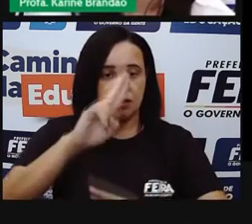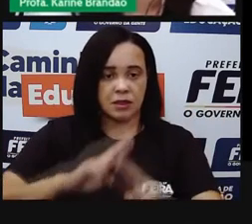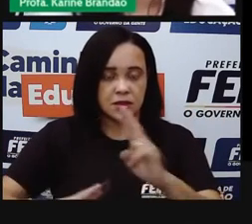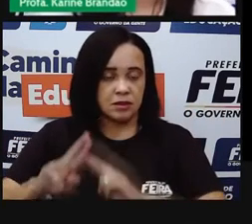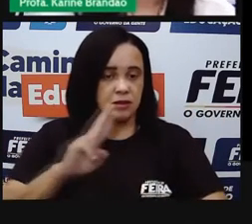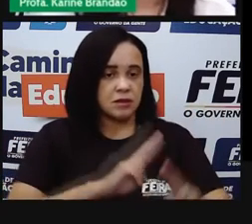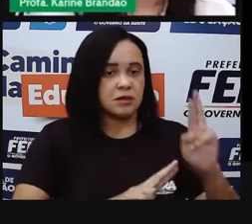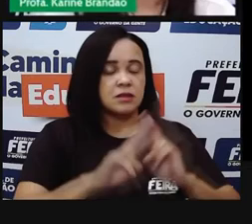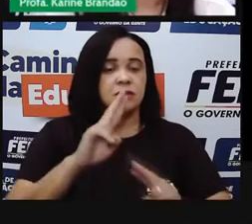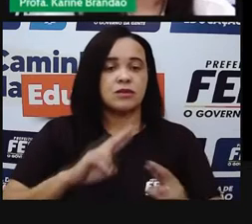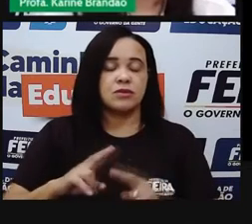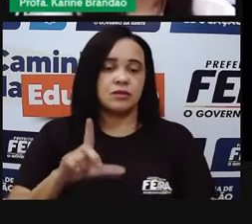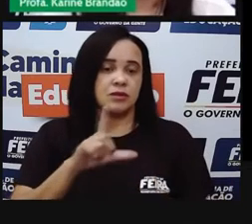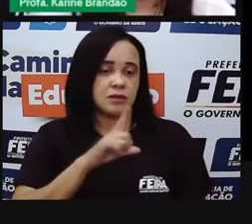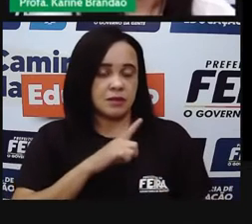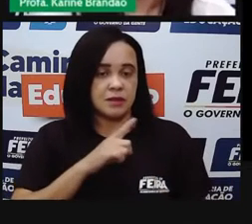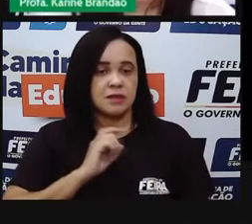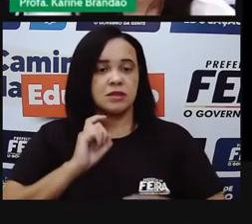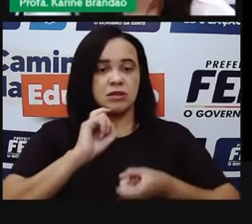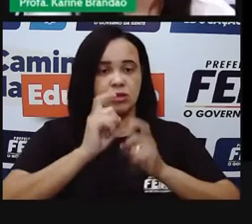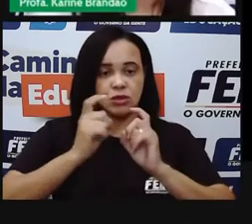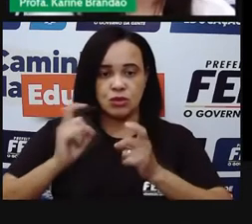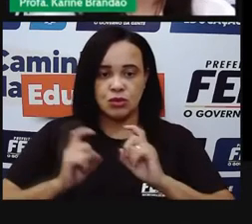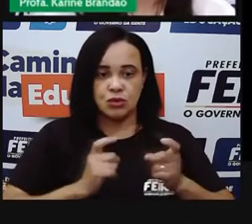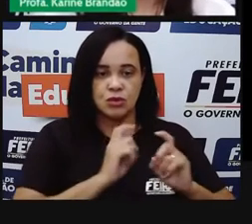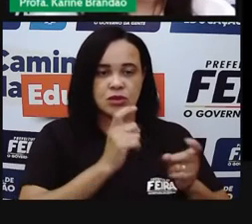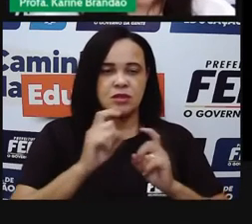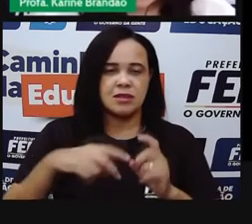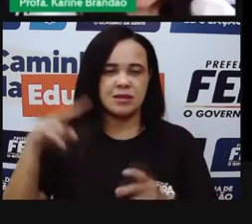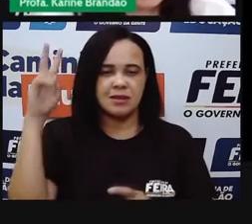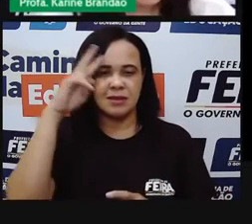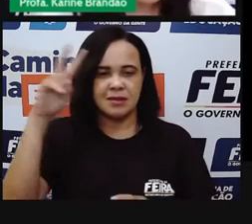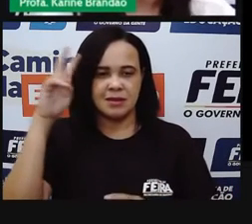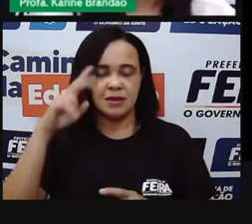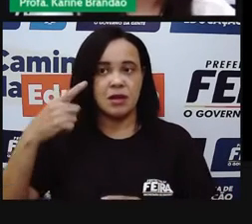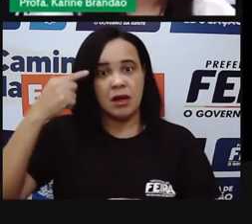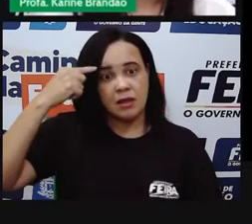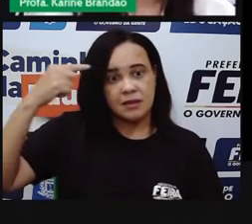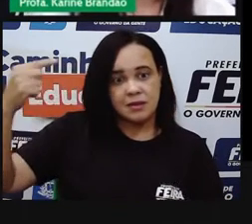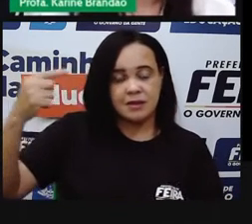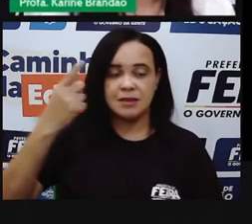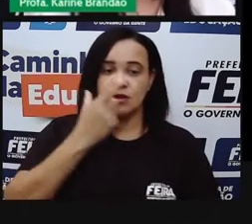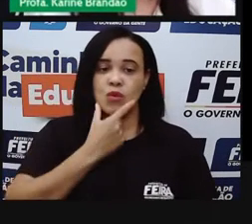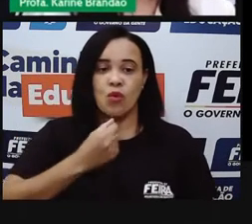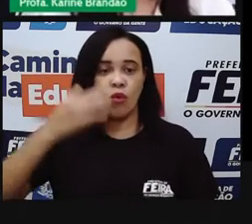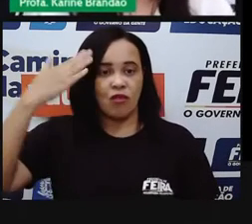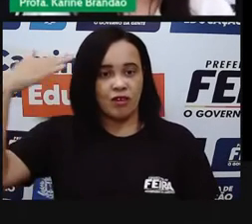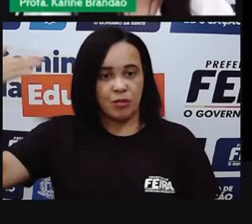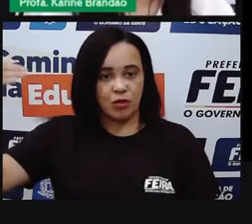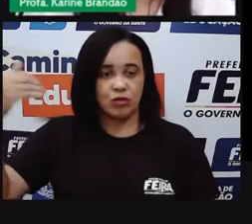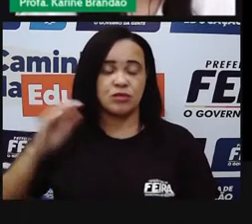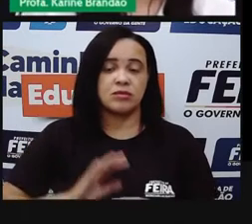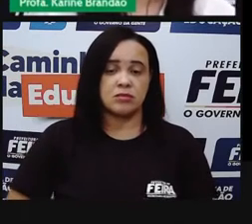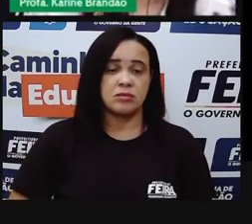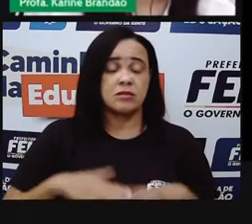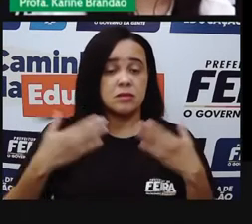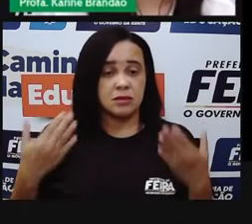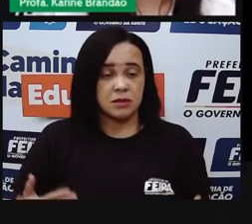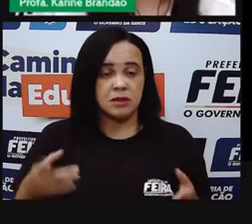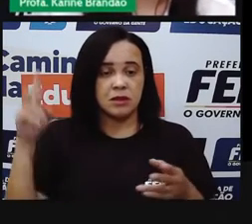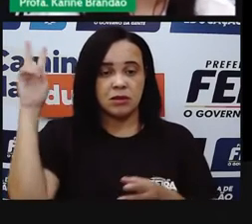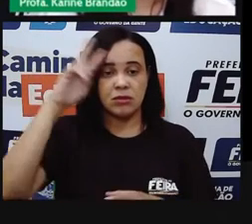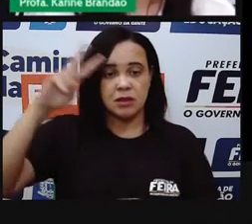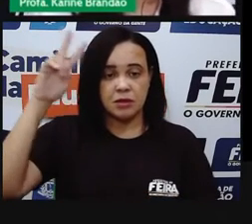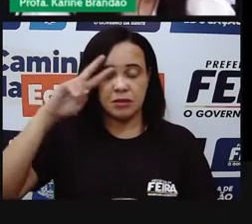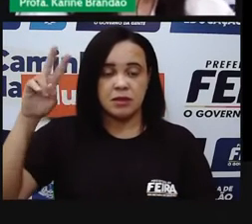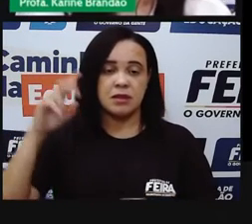descendentes, e discutir as ideias de Mendel sobre hereditariedade. Relembrando a nossa primeira parte